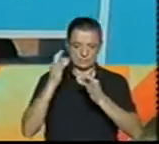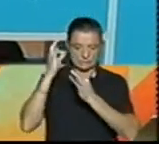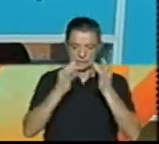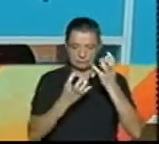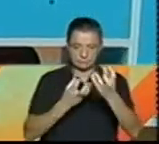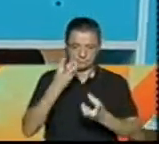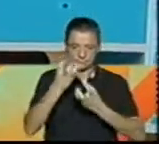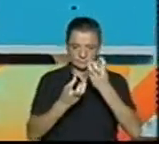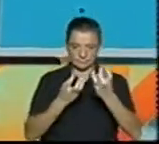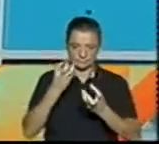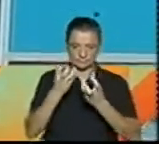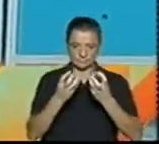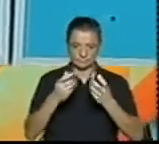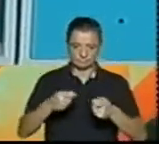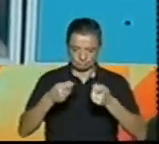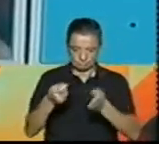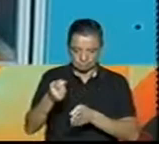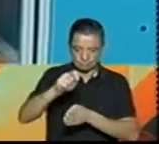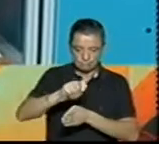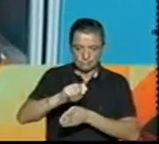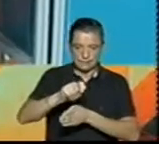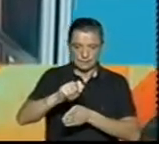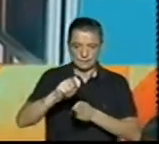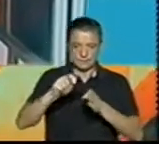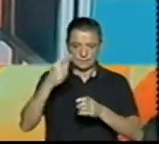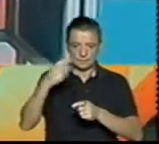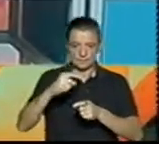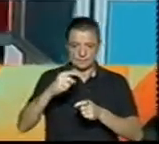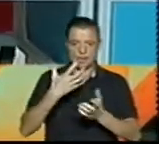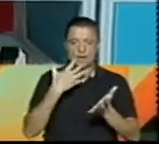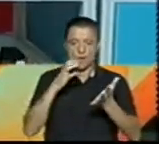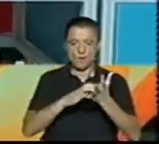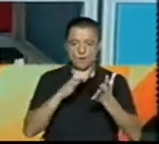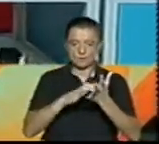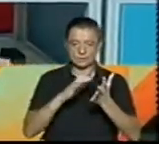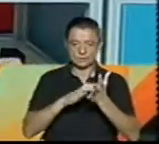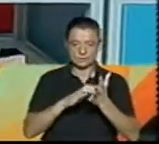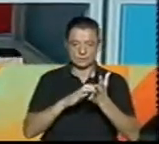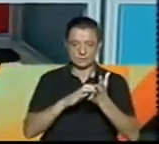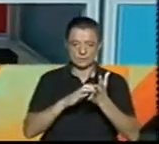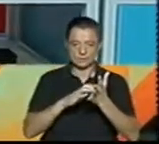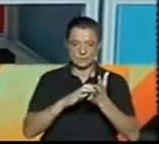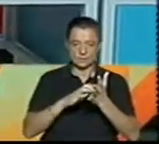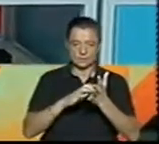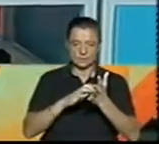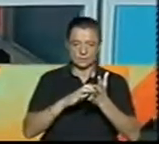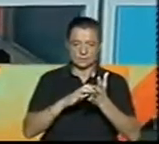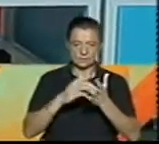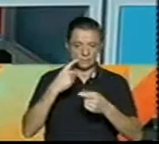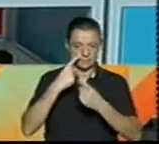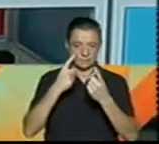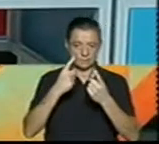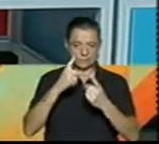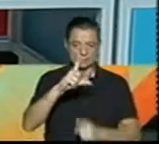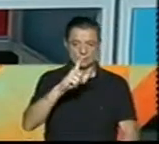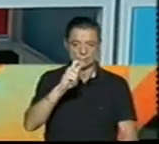Ela está a ferver. Vamos servir o arroz, que já está ali cozido. Temos aqui o nosso arroz, que vamos colocar. Onde é que está o lambareiro do